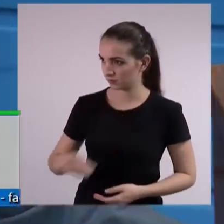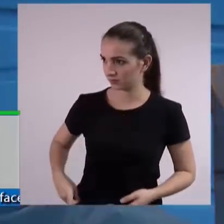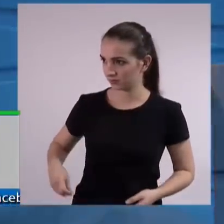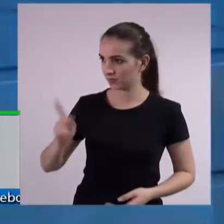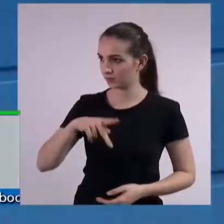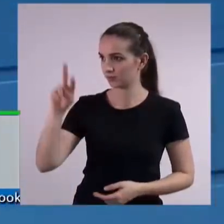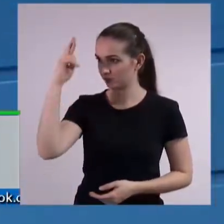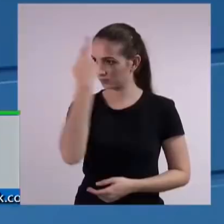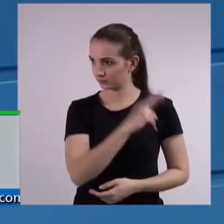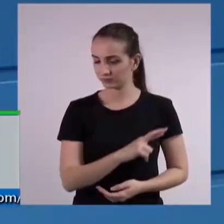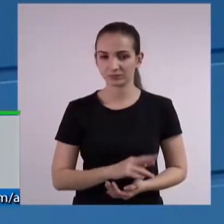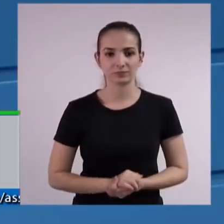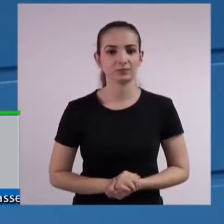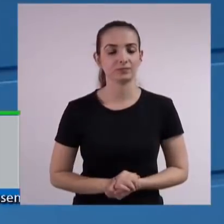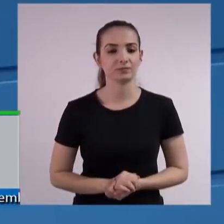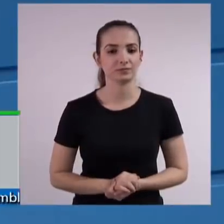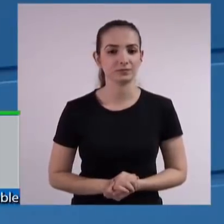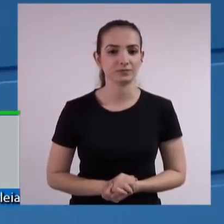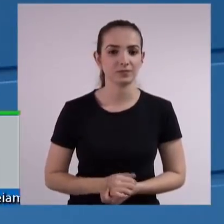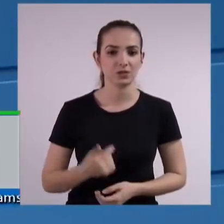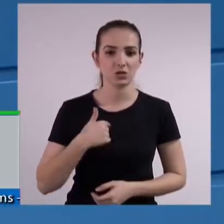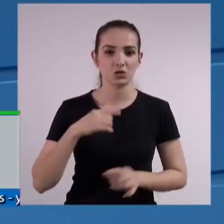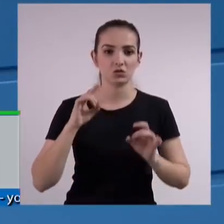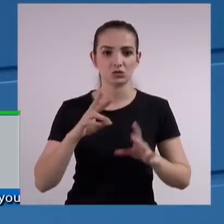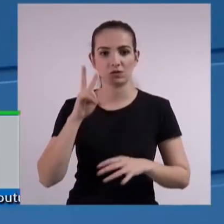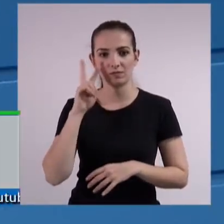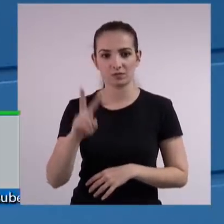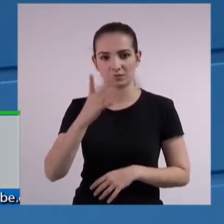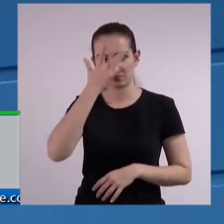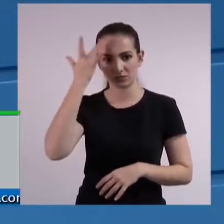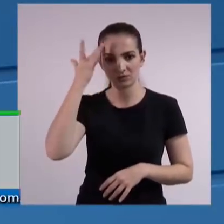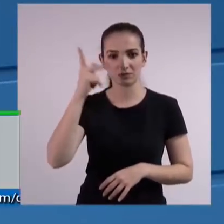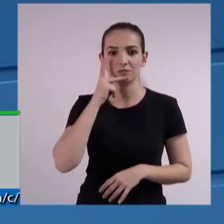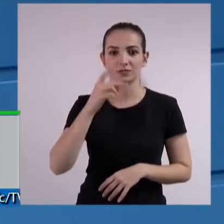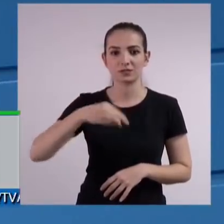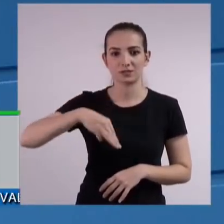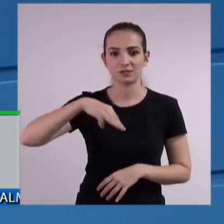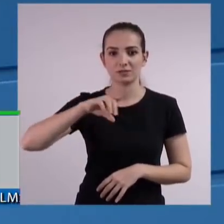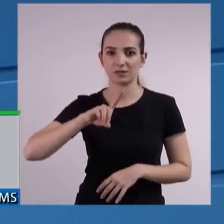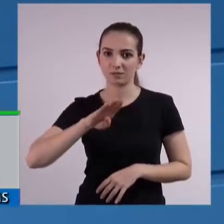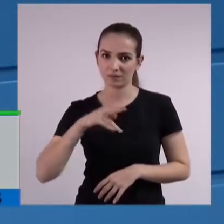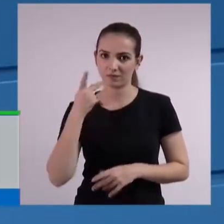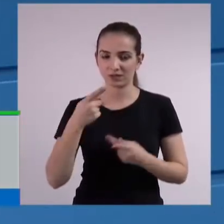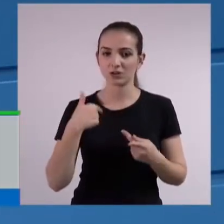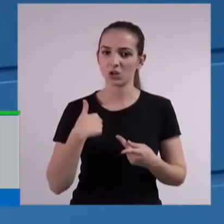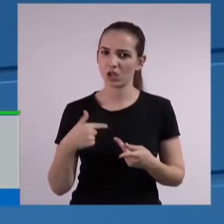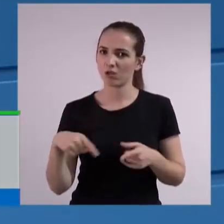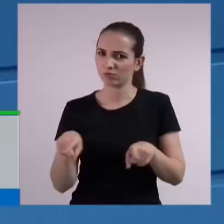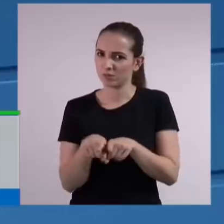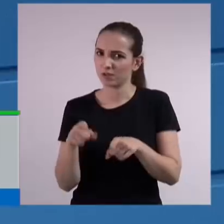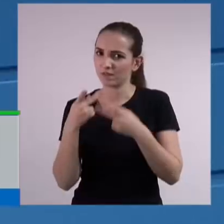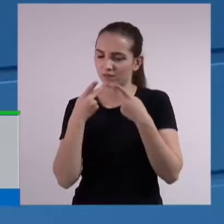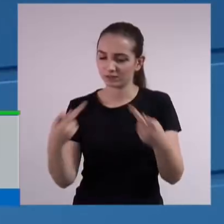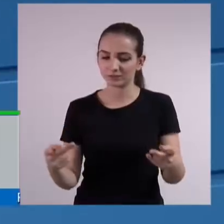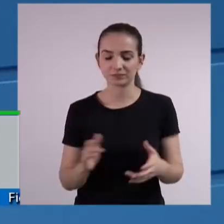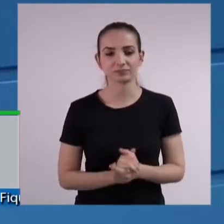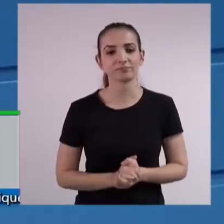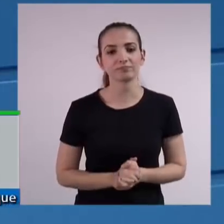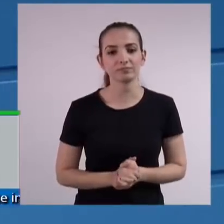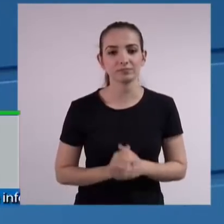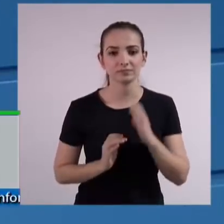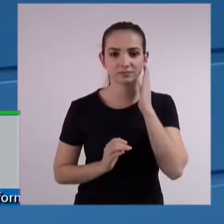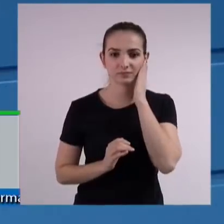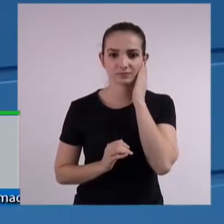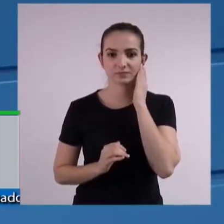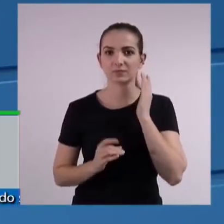professor Rinaldo. Eu só vi gente do MDB aqui falando, eu falei, vou ter que falar também. Deputado Júnior Mock,